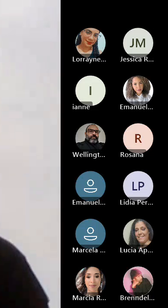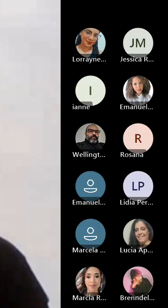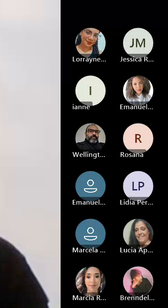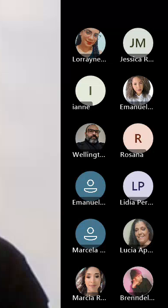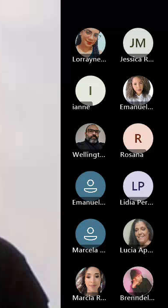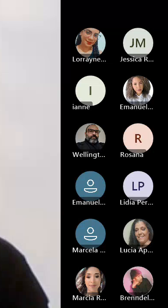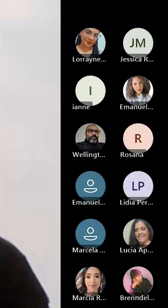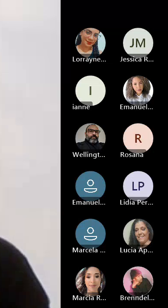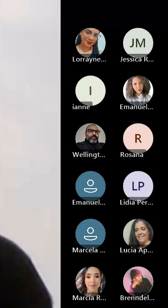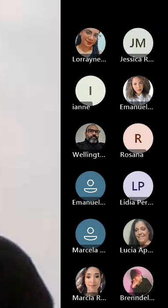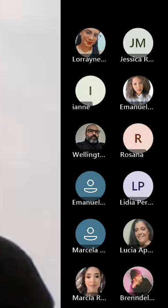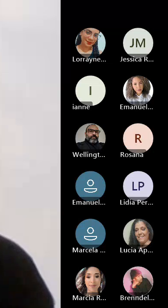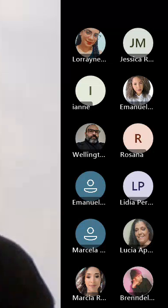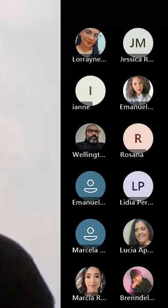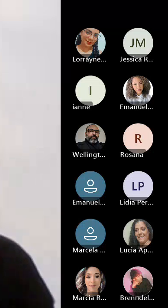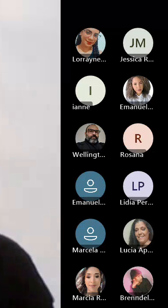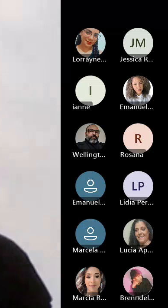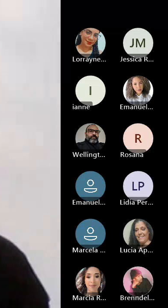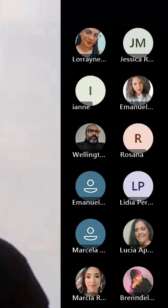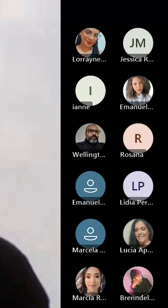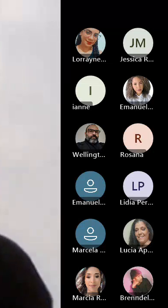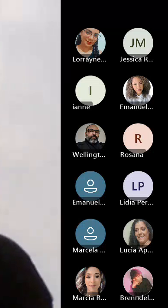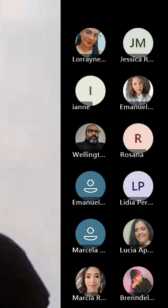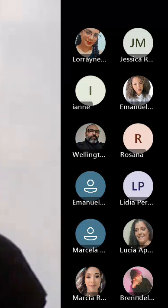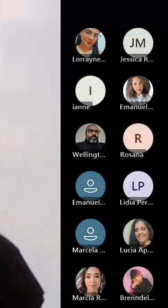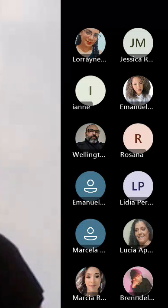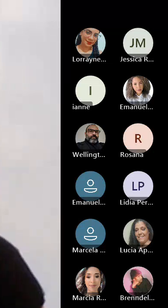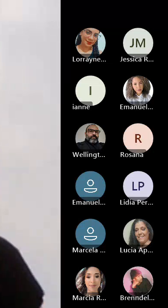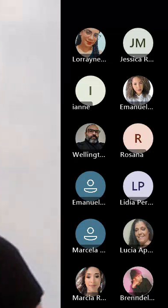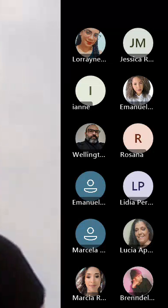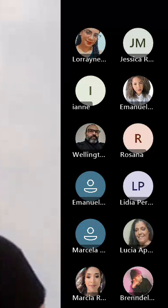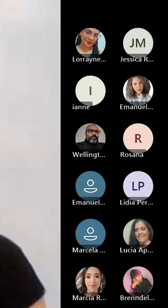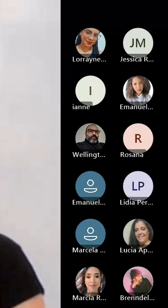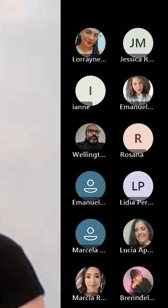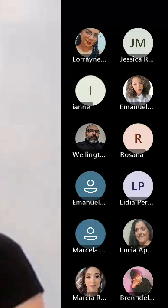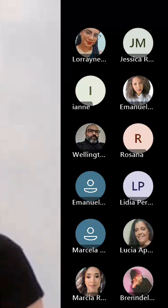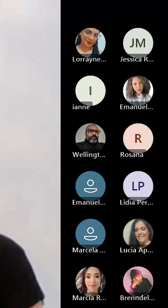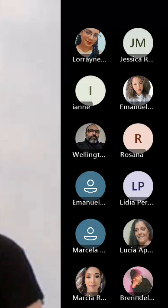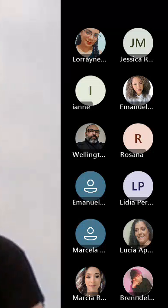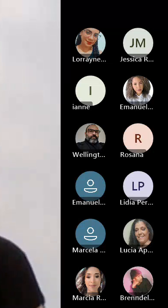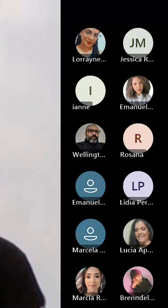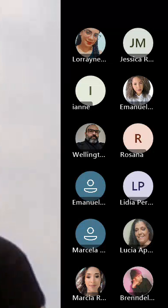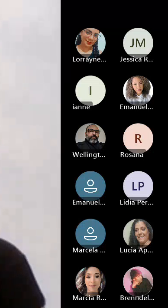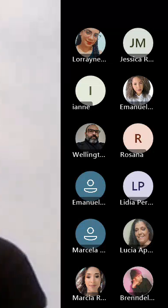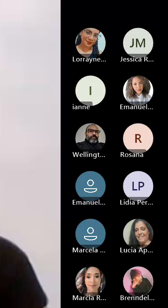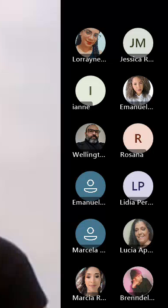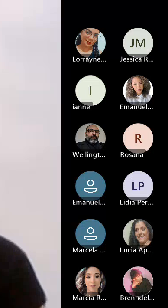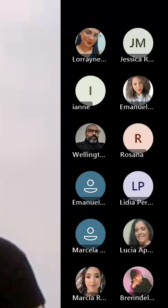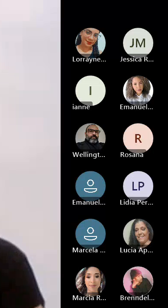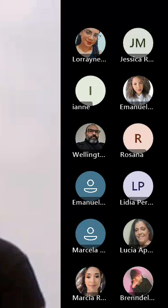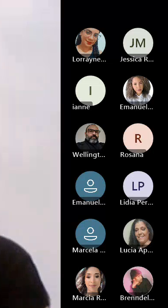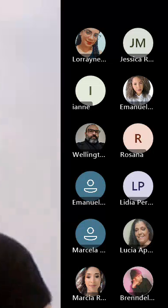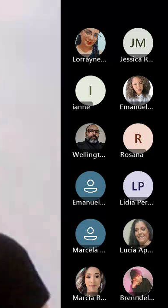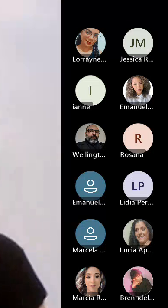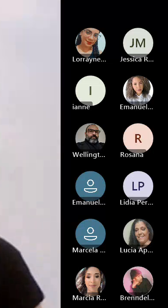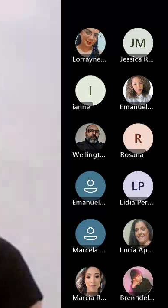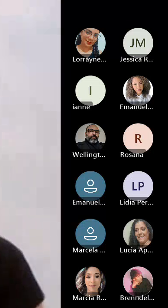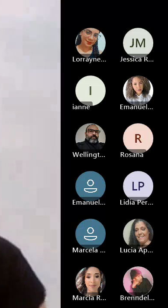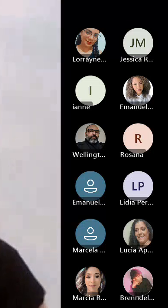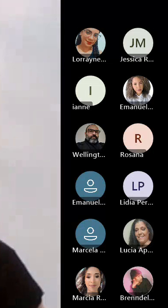Fundamentos Históricos, Biológicos e Legais da Surdez. Nesse livro, a gente vai estudar só o capítulo 1 ou mais